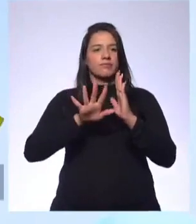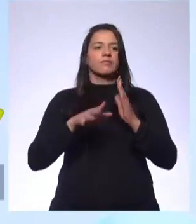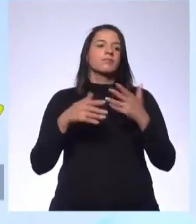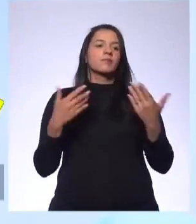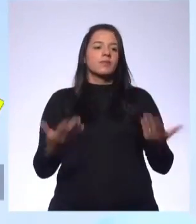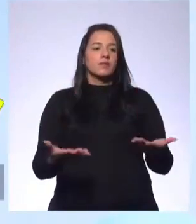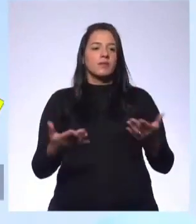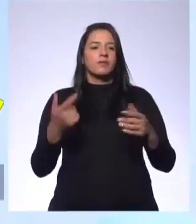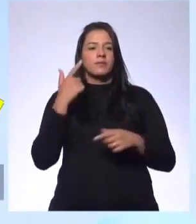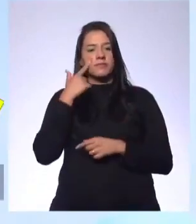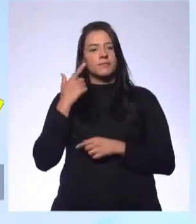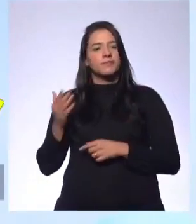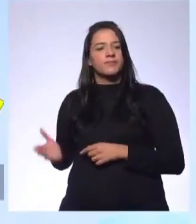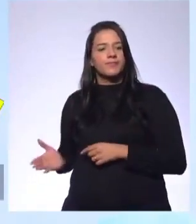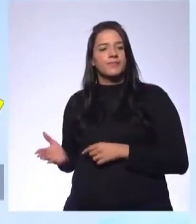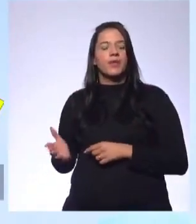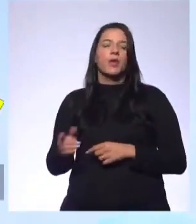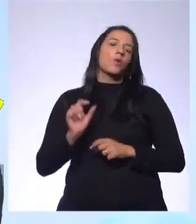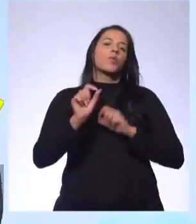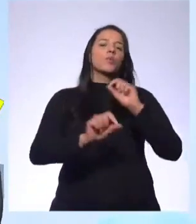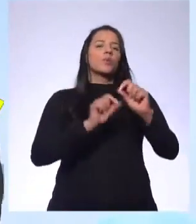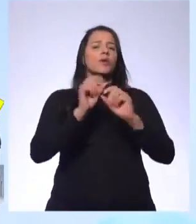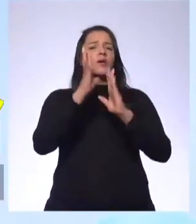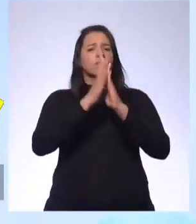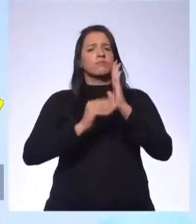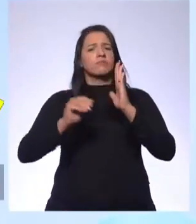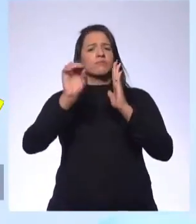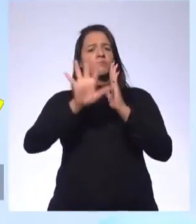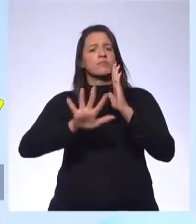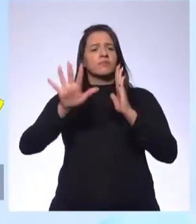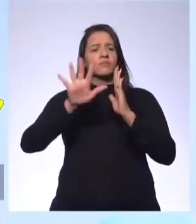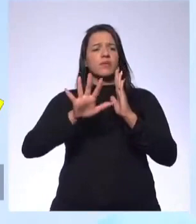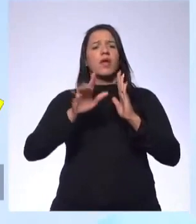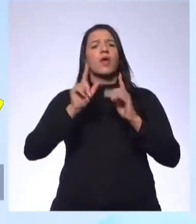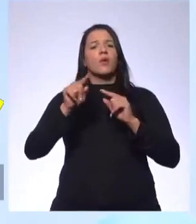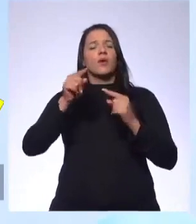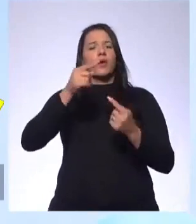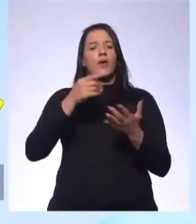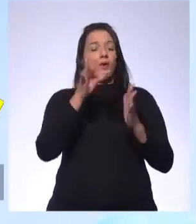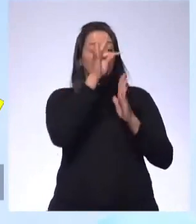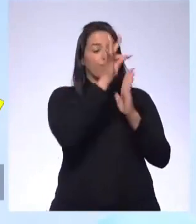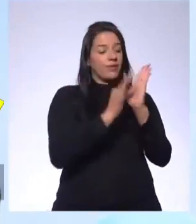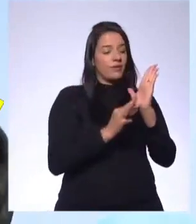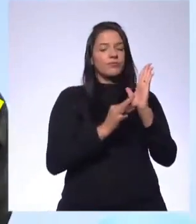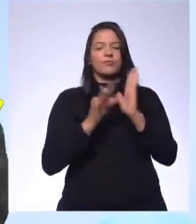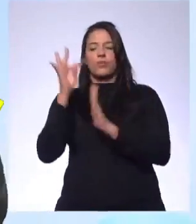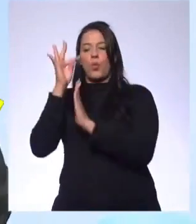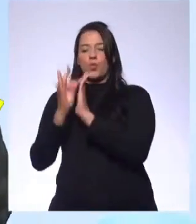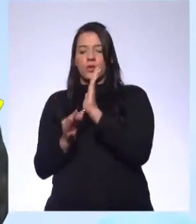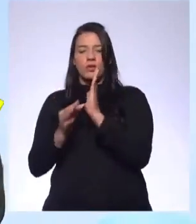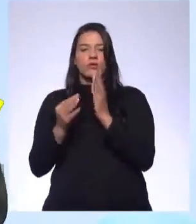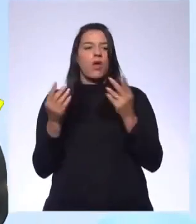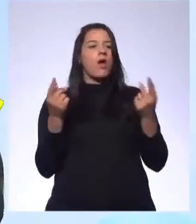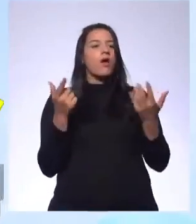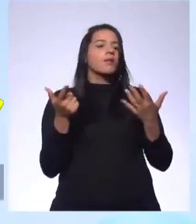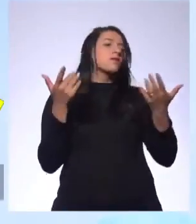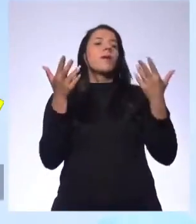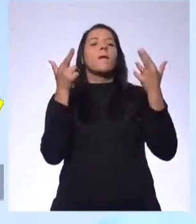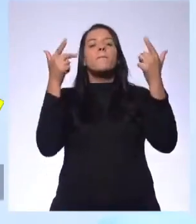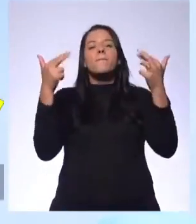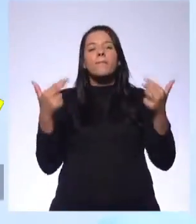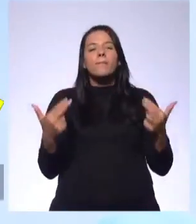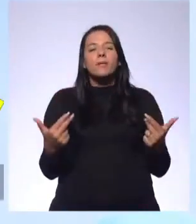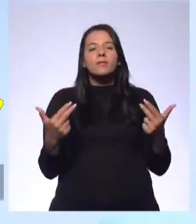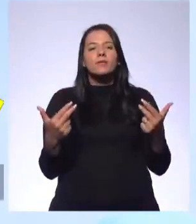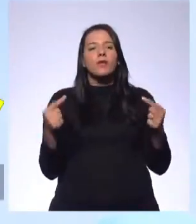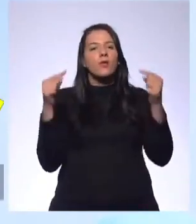intertextualidade. Então, a intertextualidade é o quê? É uma interação entre textos, há uma relação cultural entre textos,